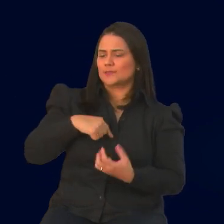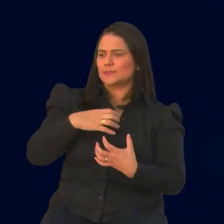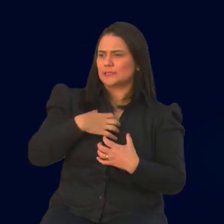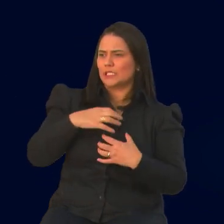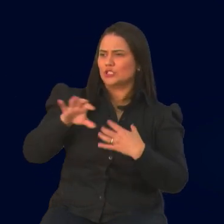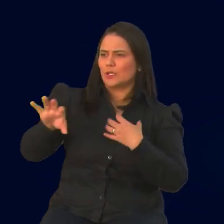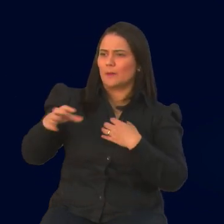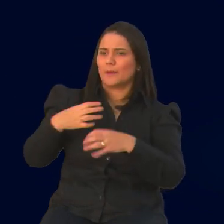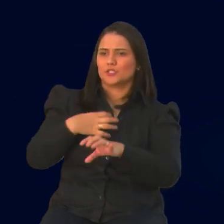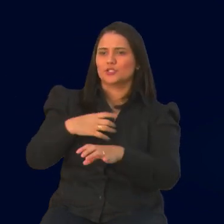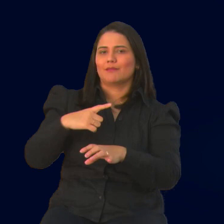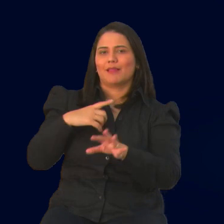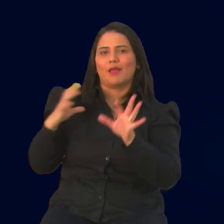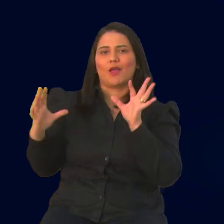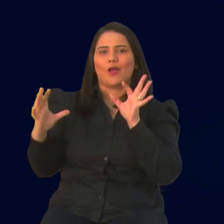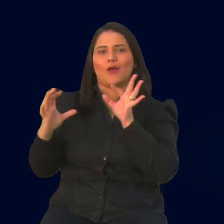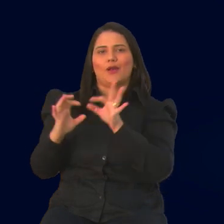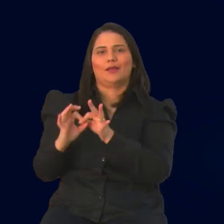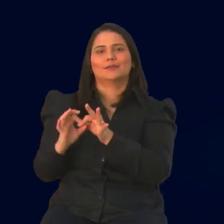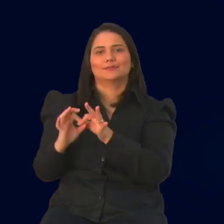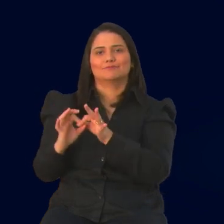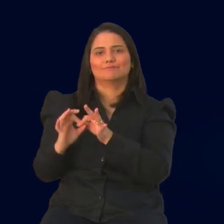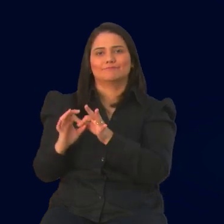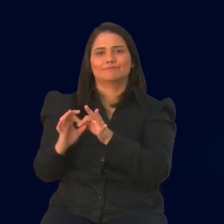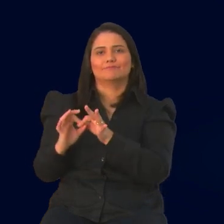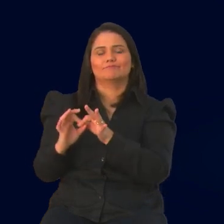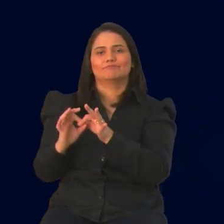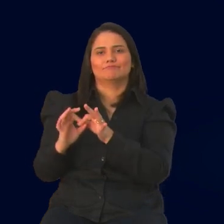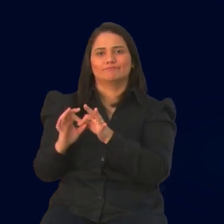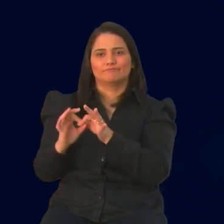pessoas, verdadeiramente.